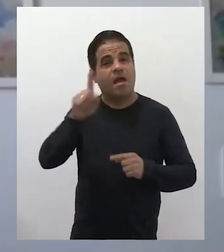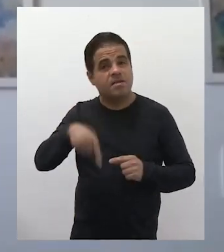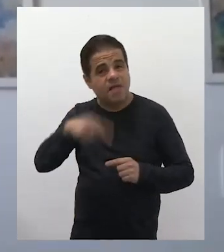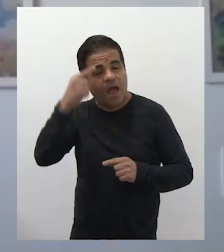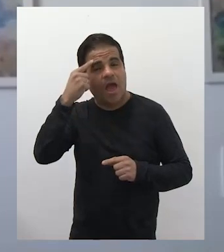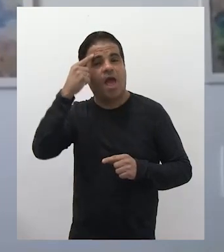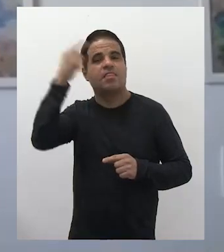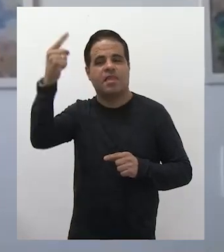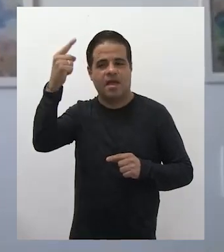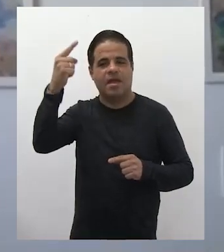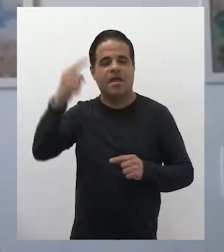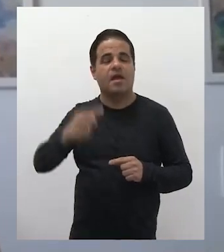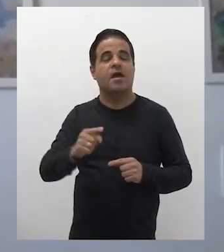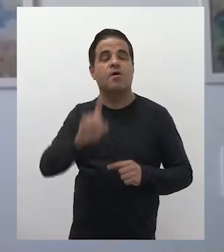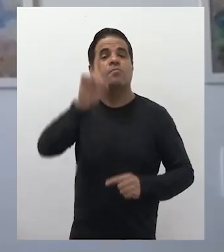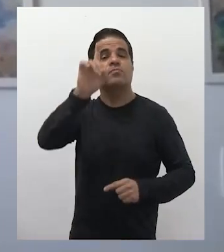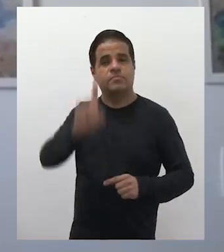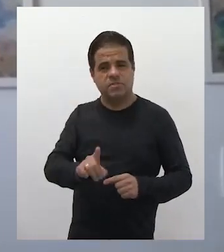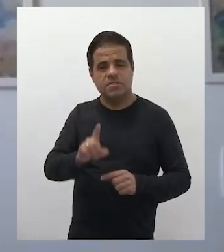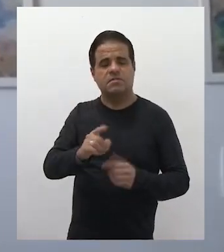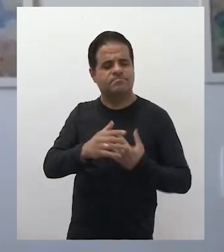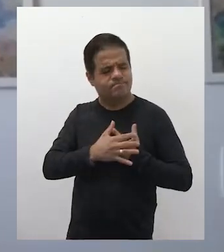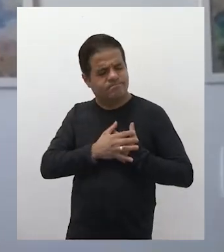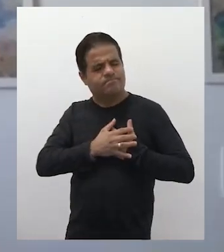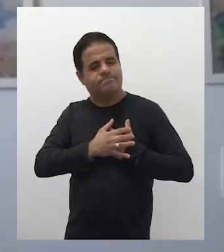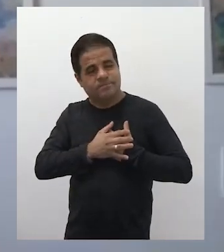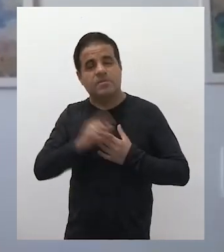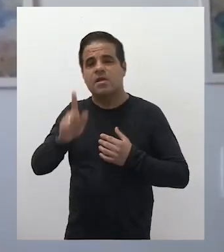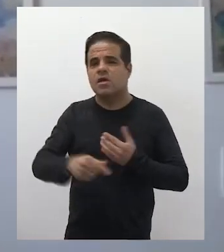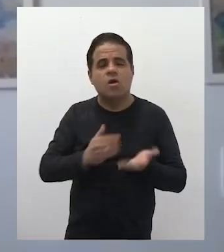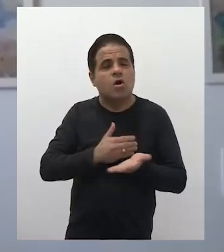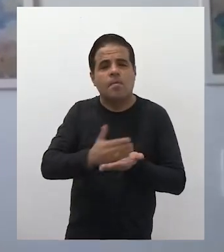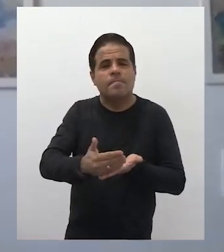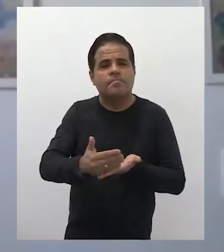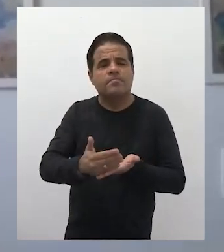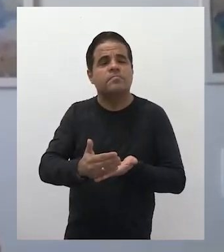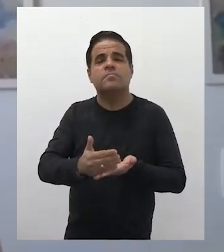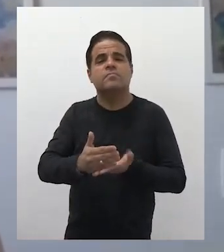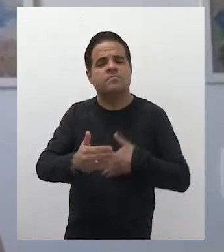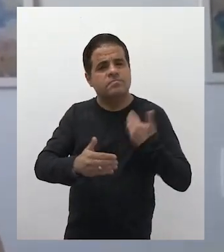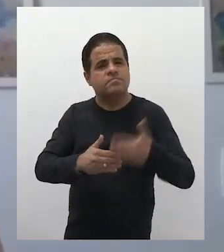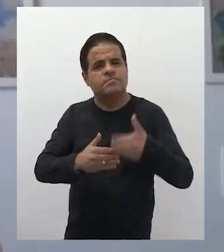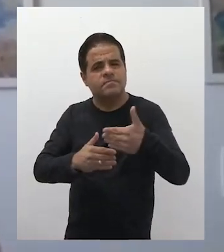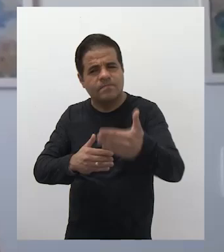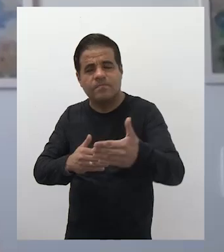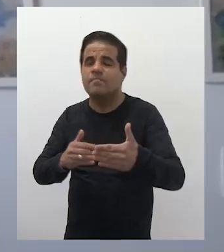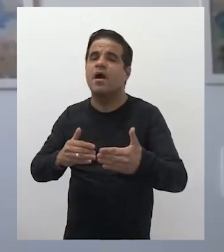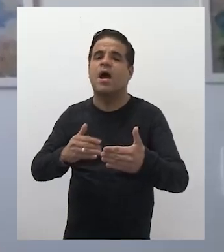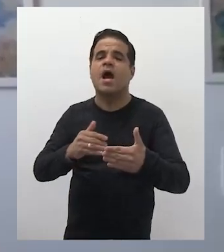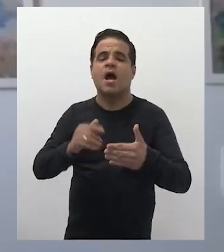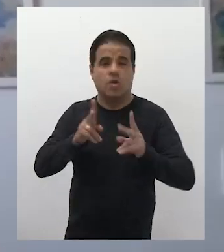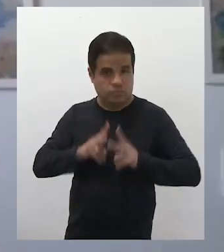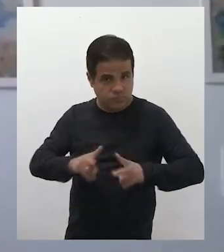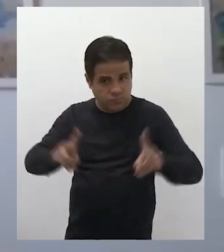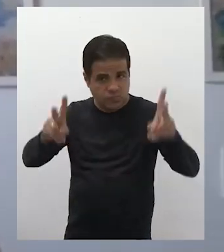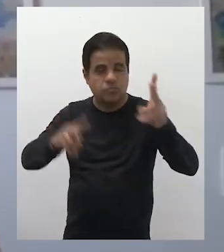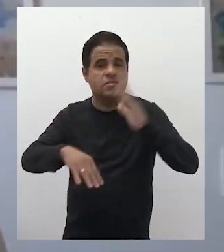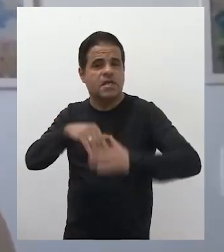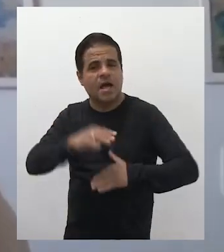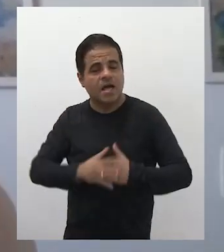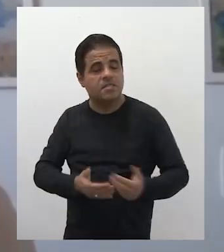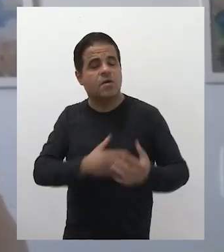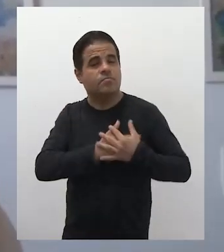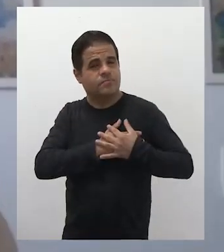ideia. Para o direito, a solidariedade, ela começa aí, só que ela vai mais além. Isso da ação do coração